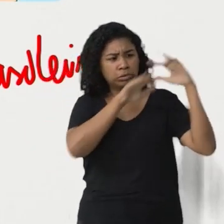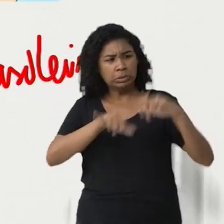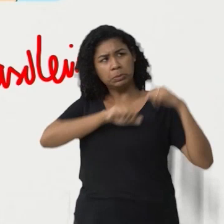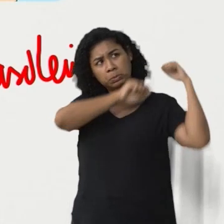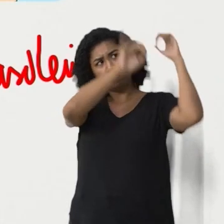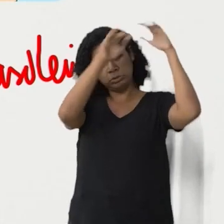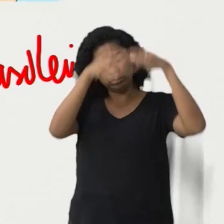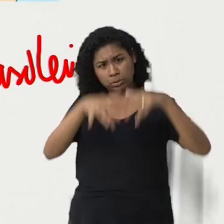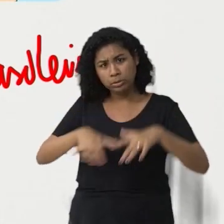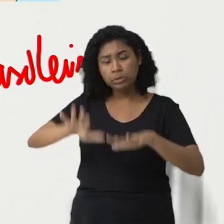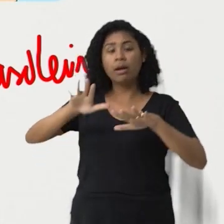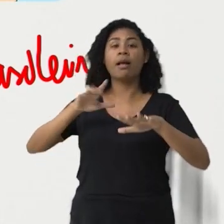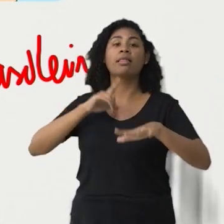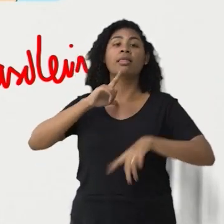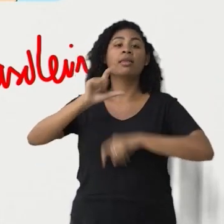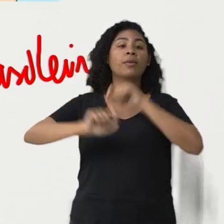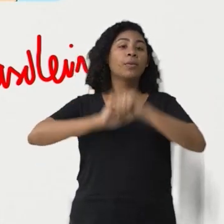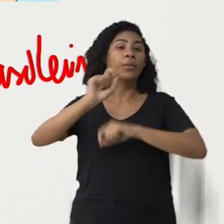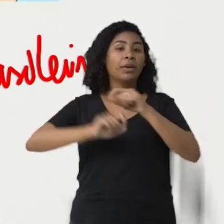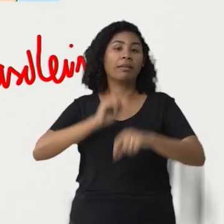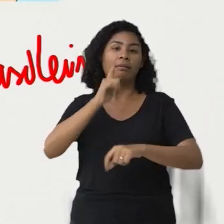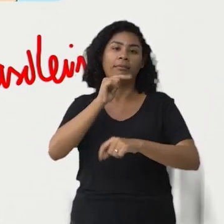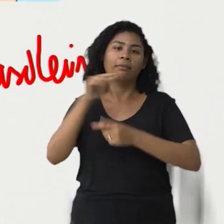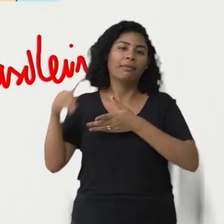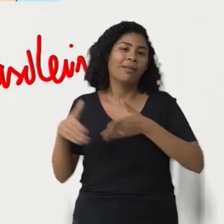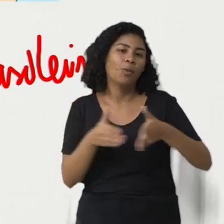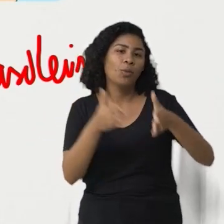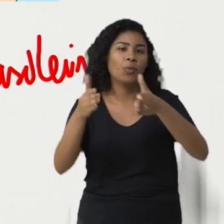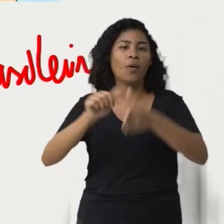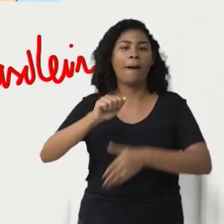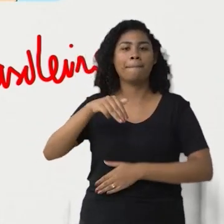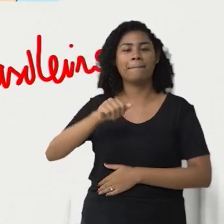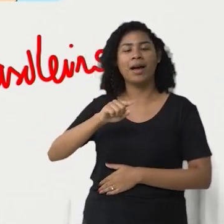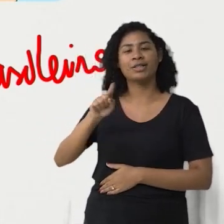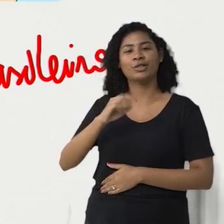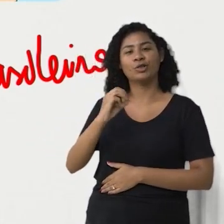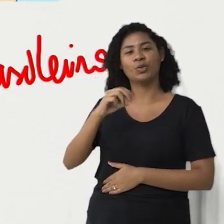a nossa grande bacia